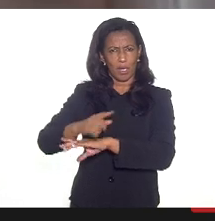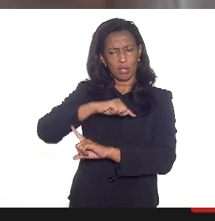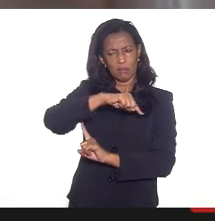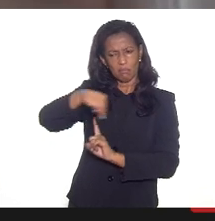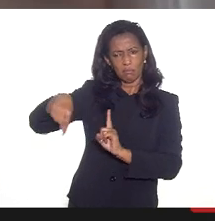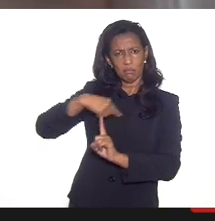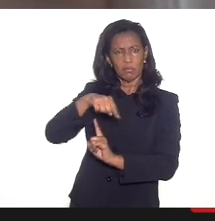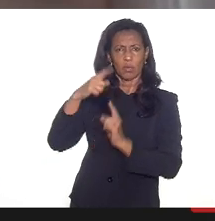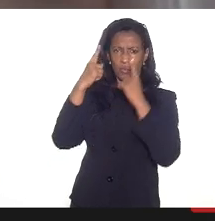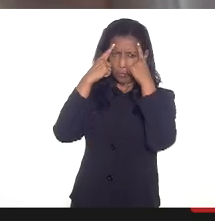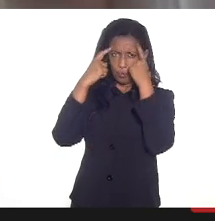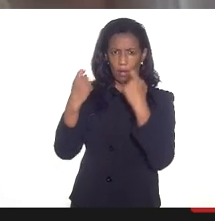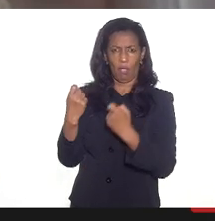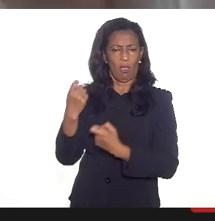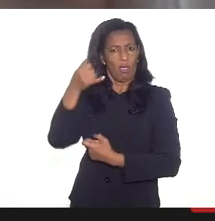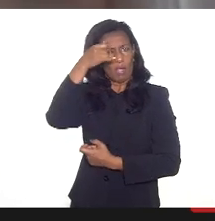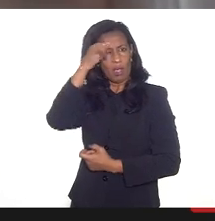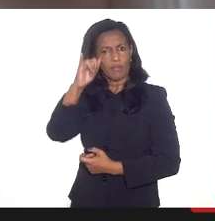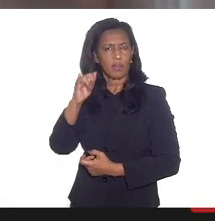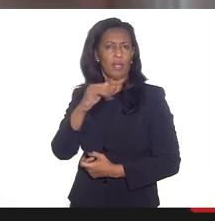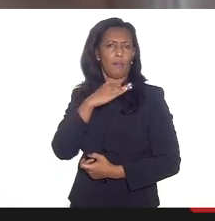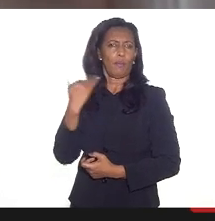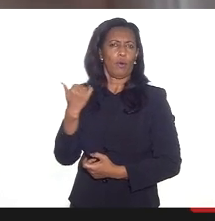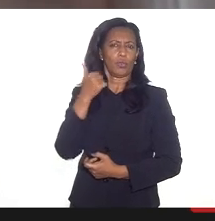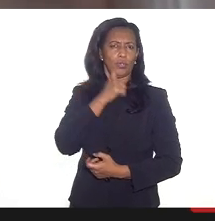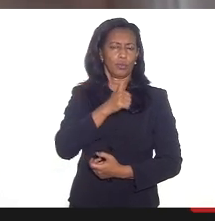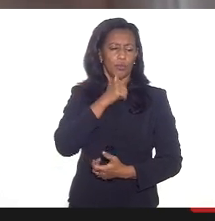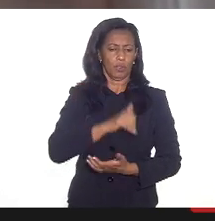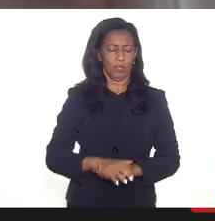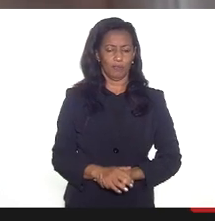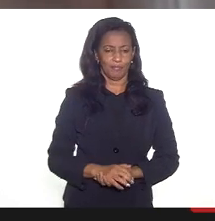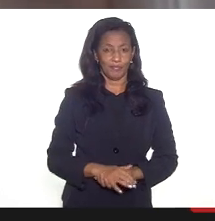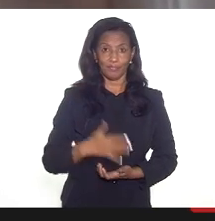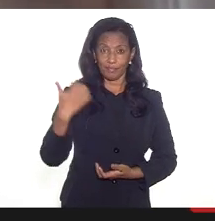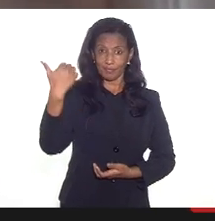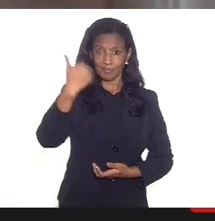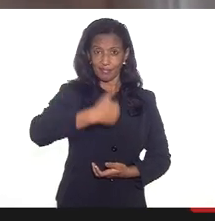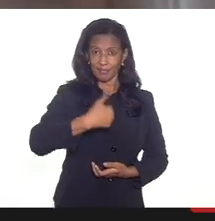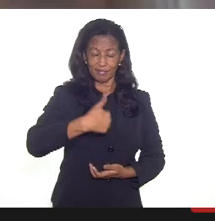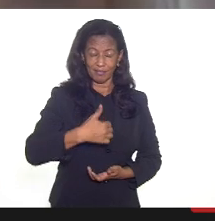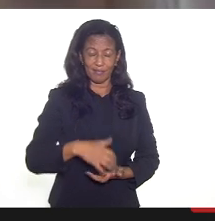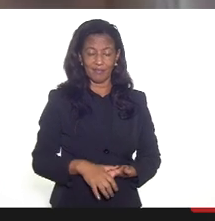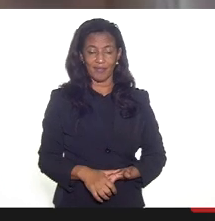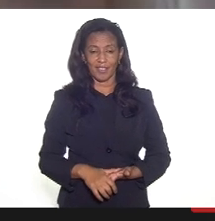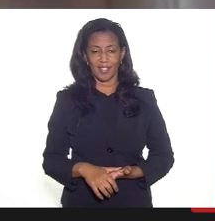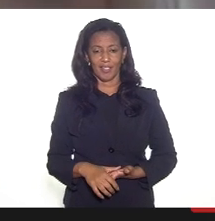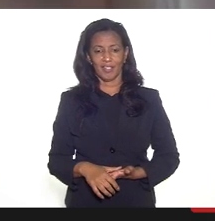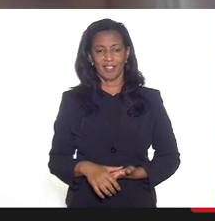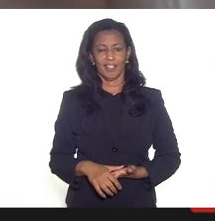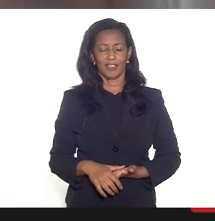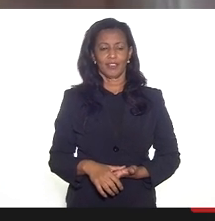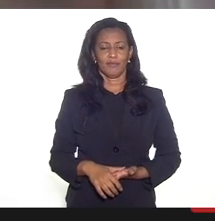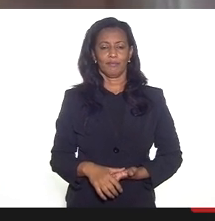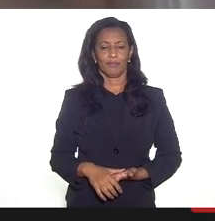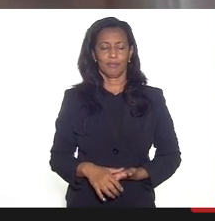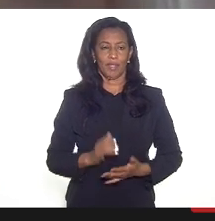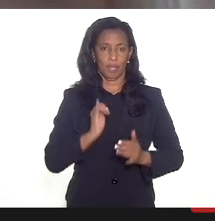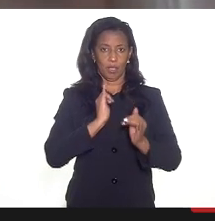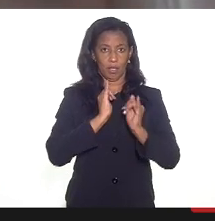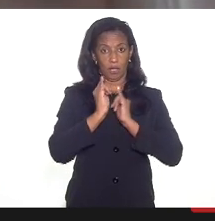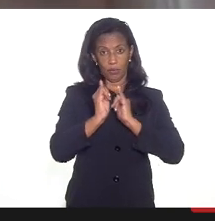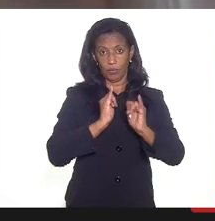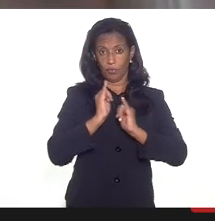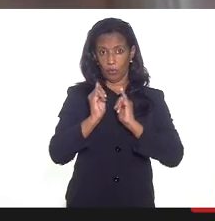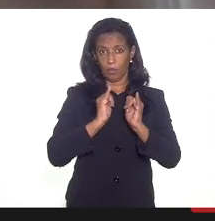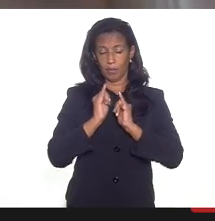para que a gente consiga evitar mortes de mulheres, né? Em primeiro lugar, eu trago para vocês aqui informações